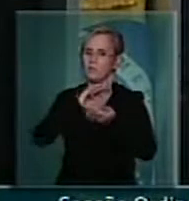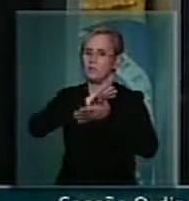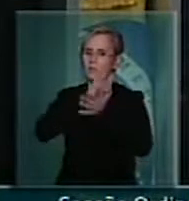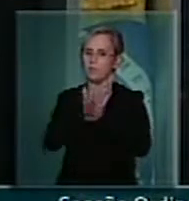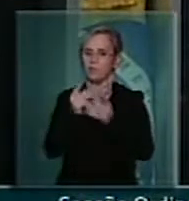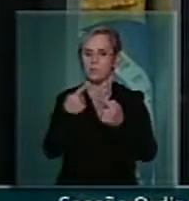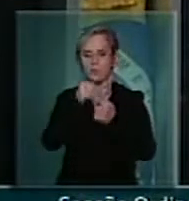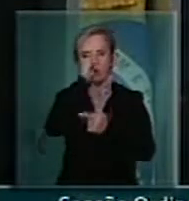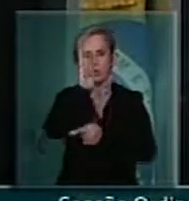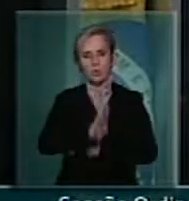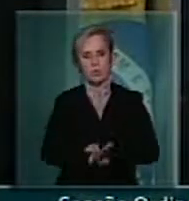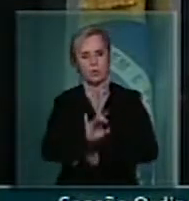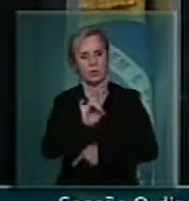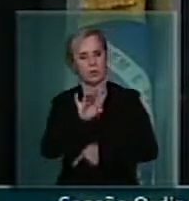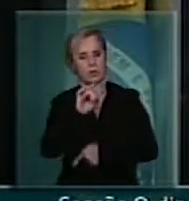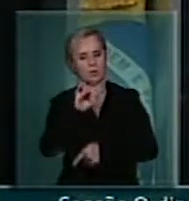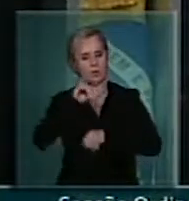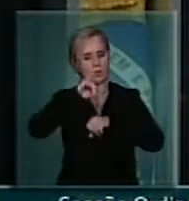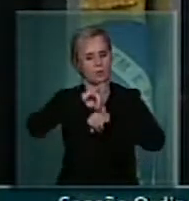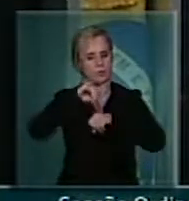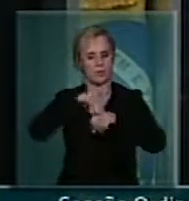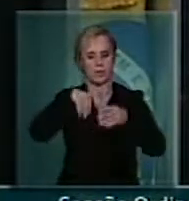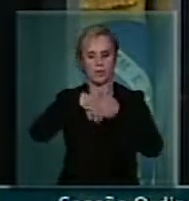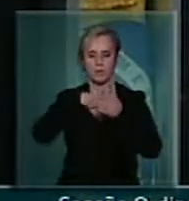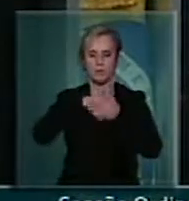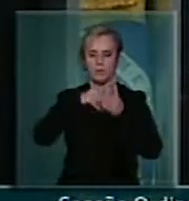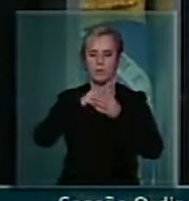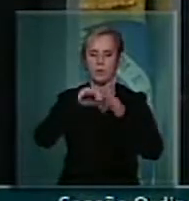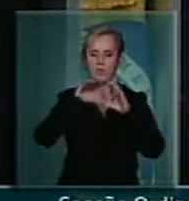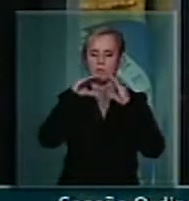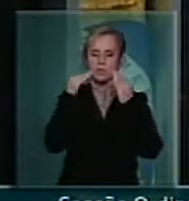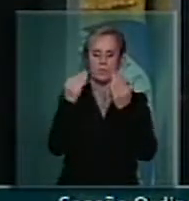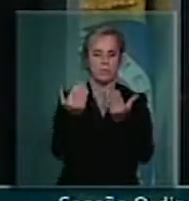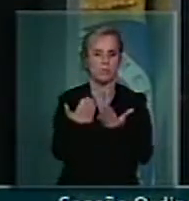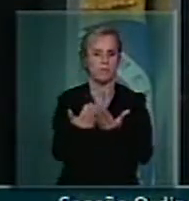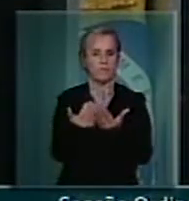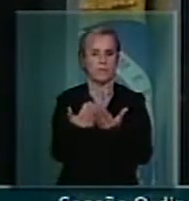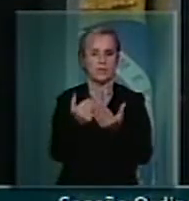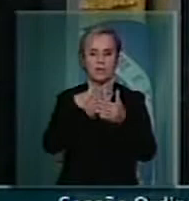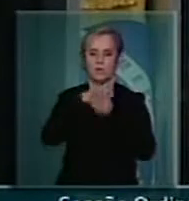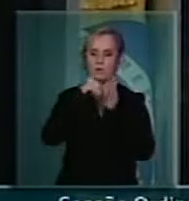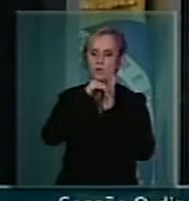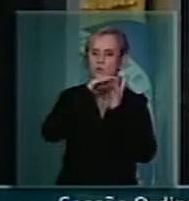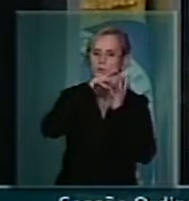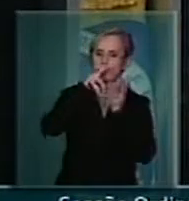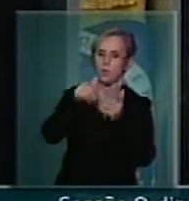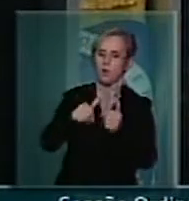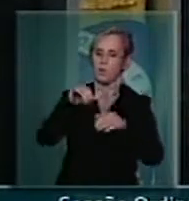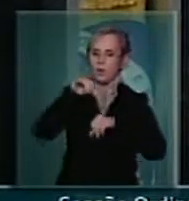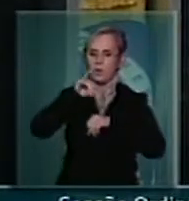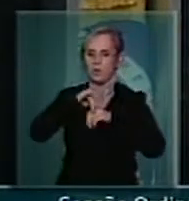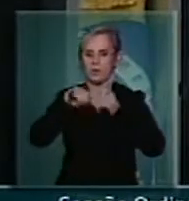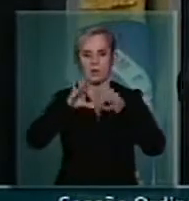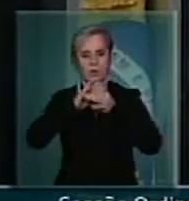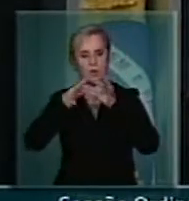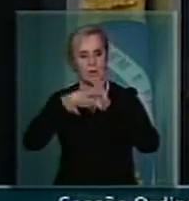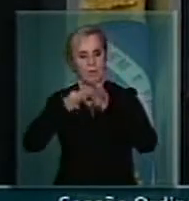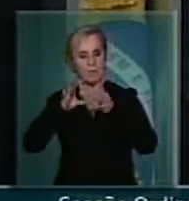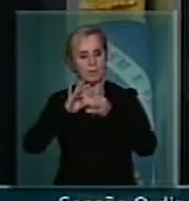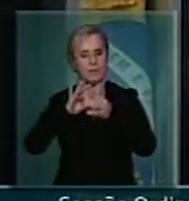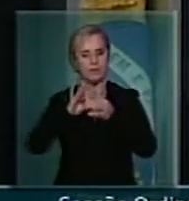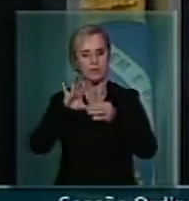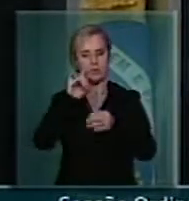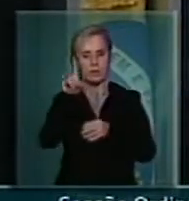vai ser só sede da Copa das Confederações, nem da Copa do Mundo, nem das Olimpíadas. Vai ser